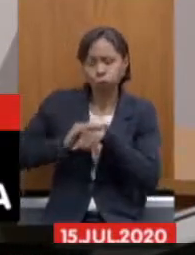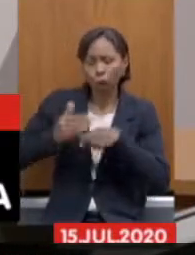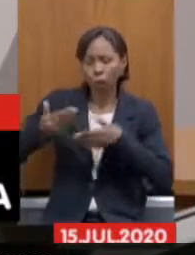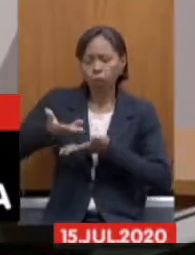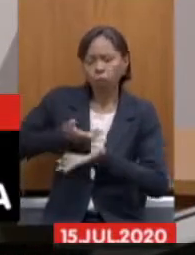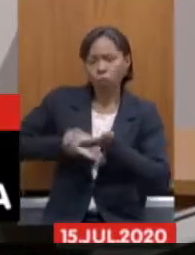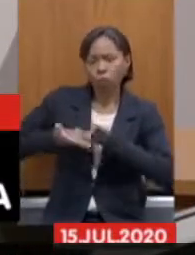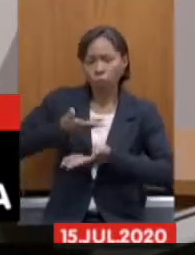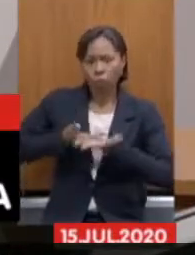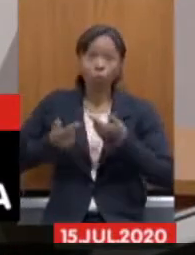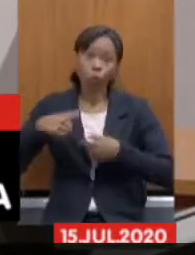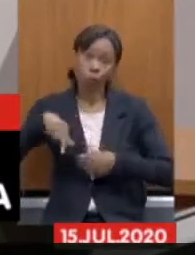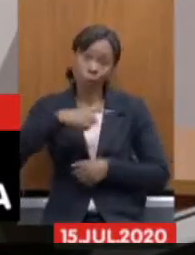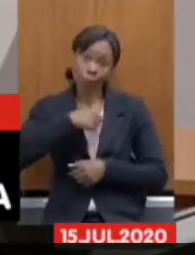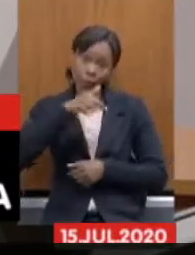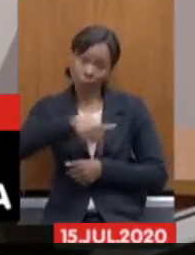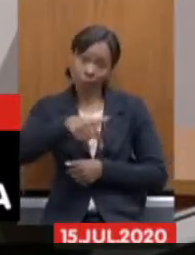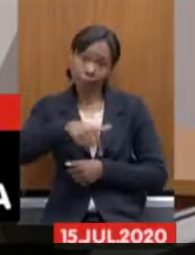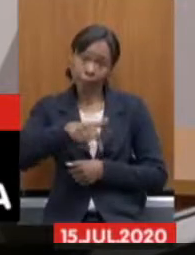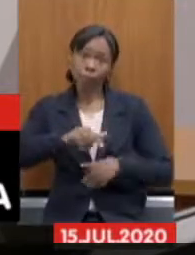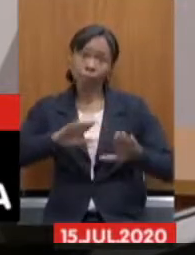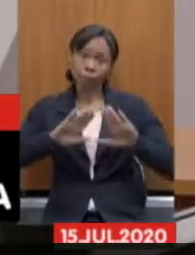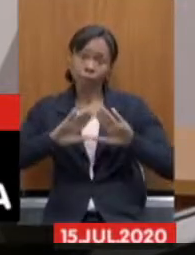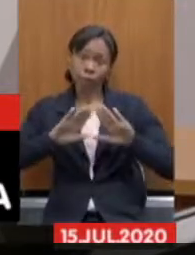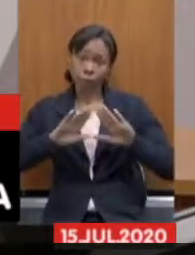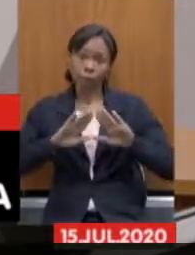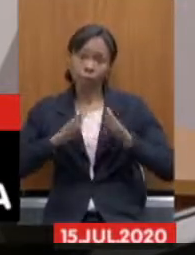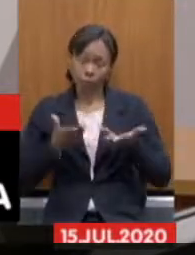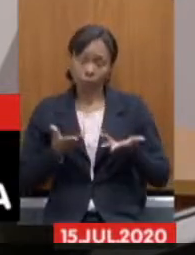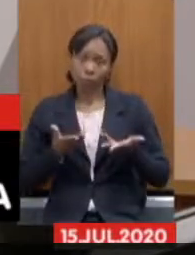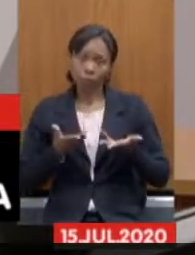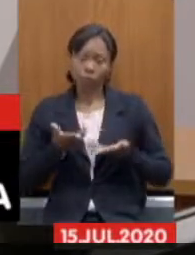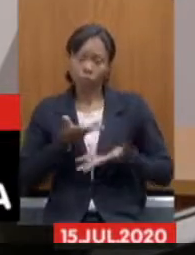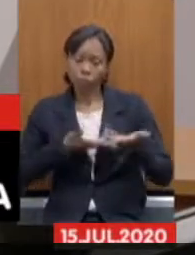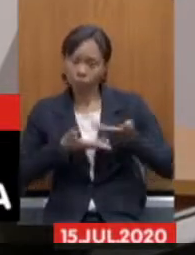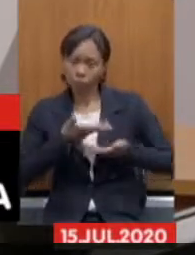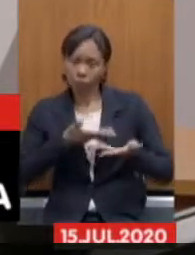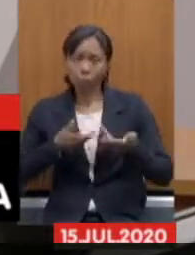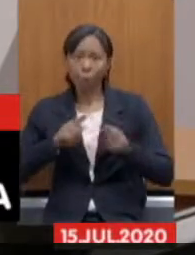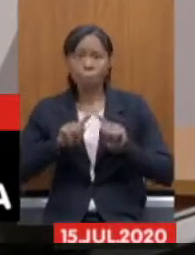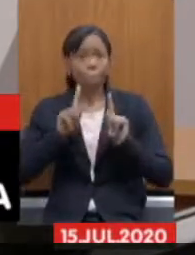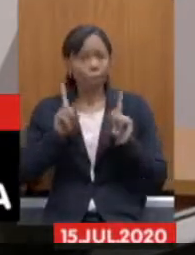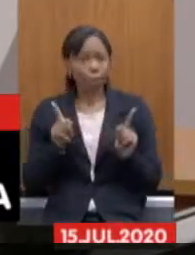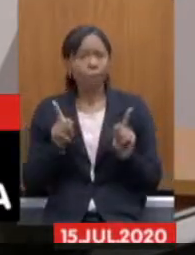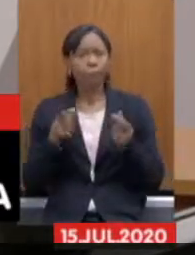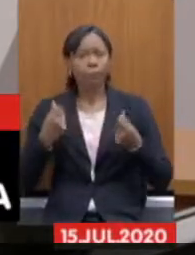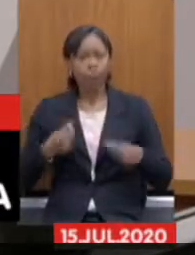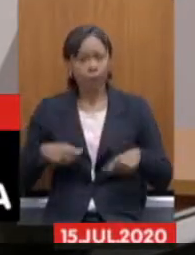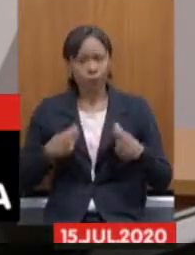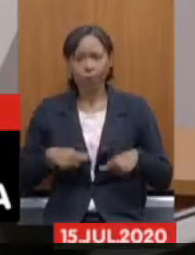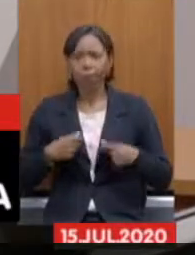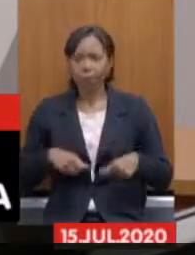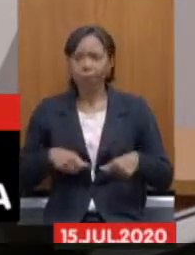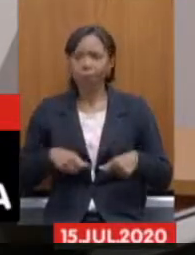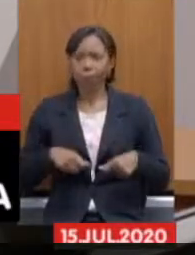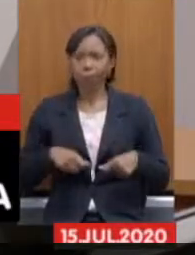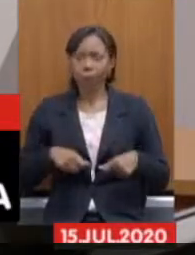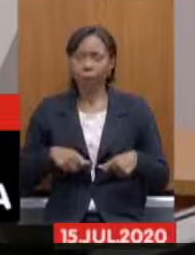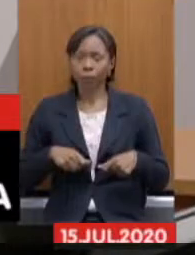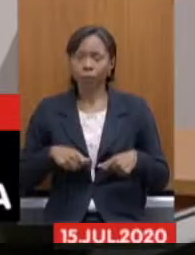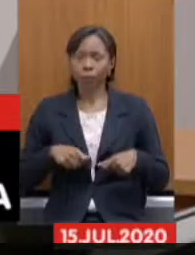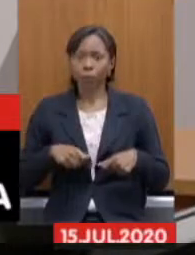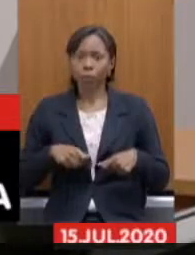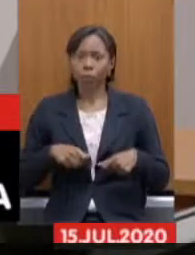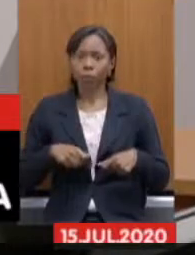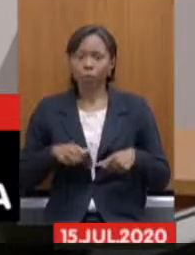aprendendo essa discussão aqui na casa com os deputados mas deveríamos e devemos é sai